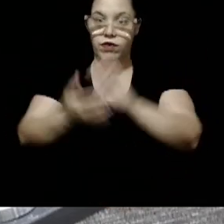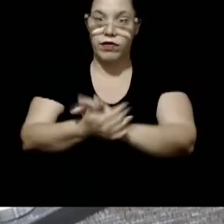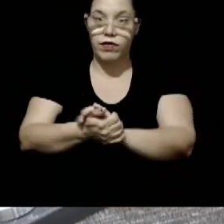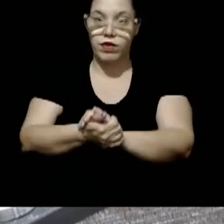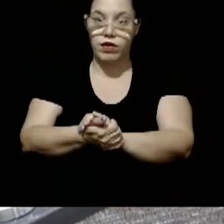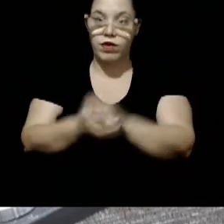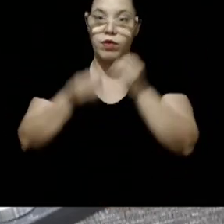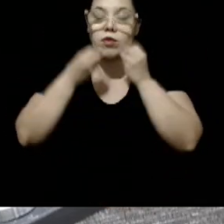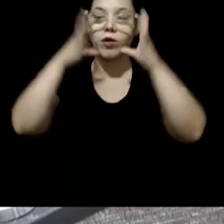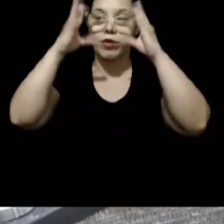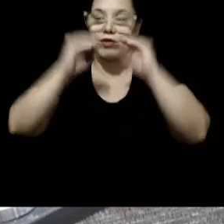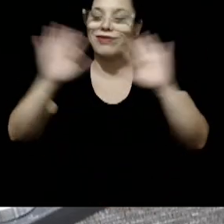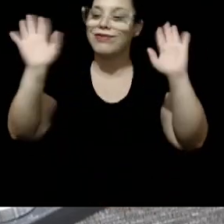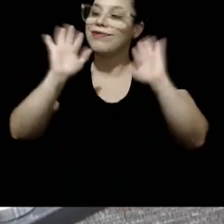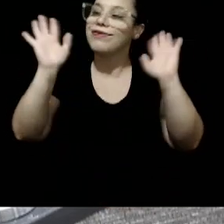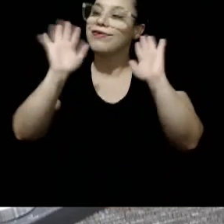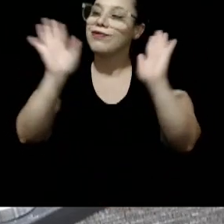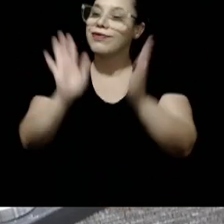ótima